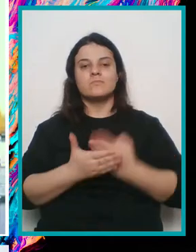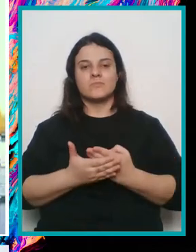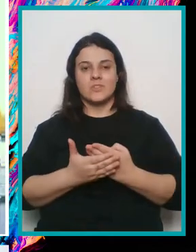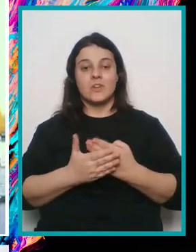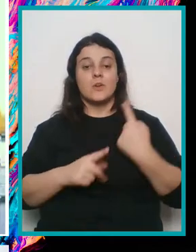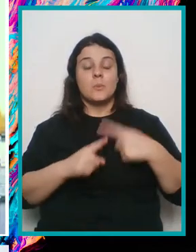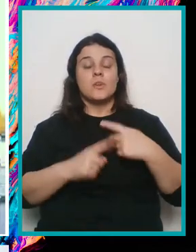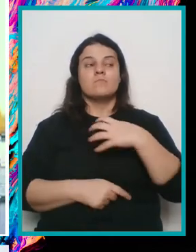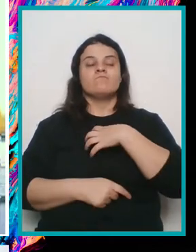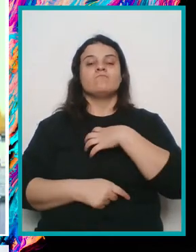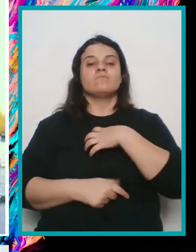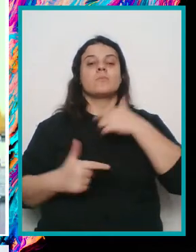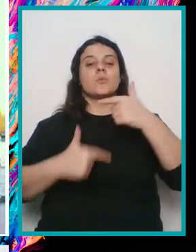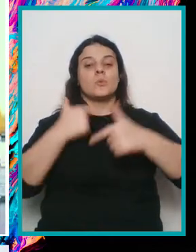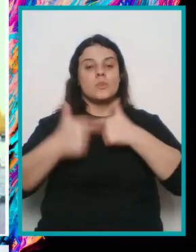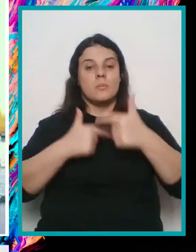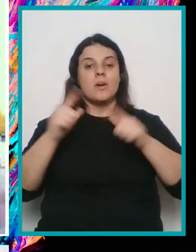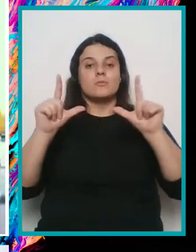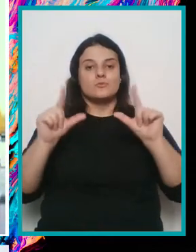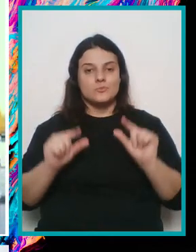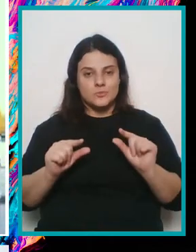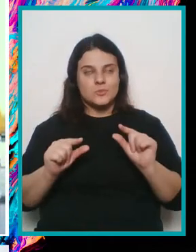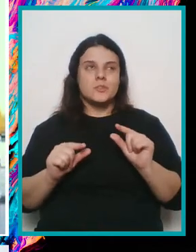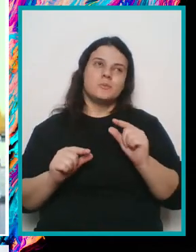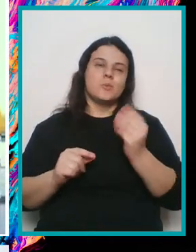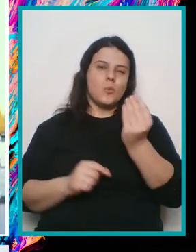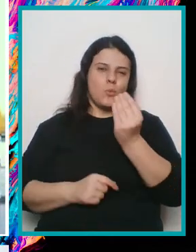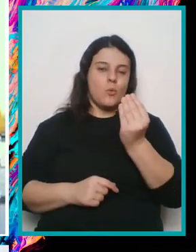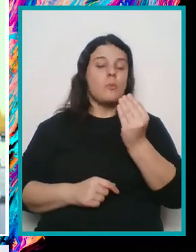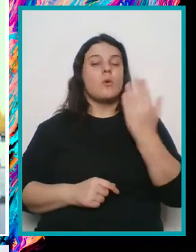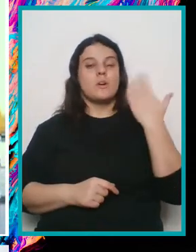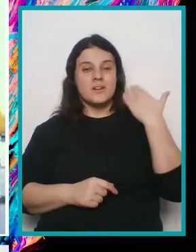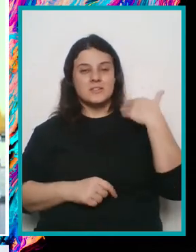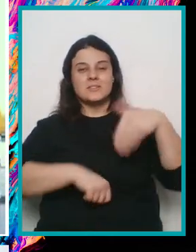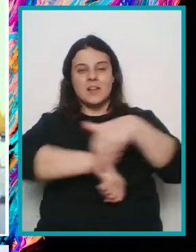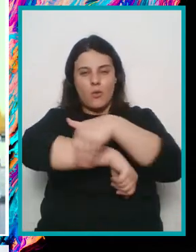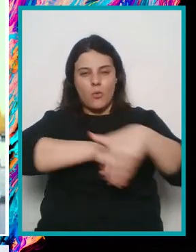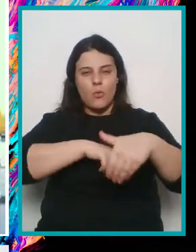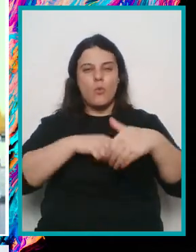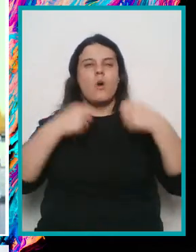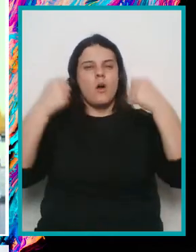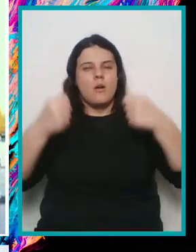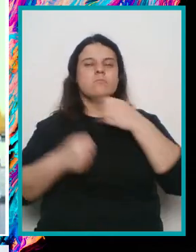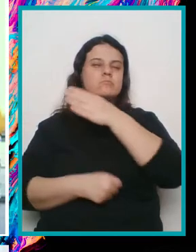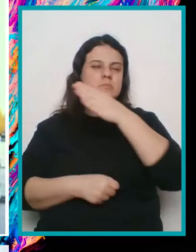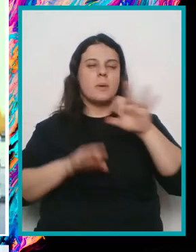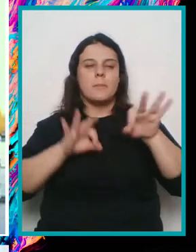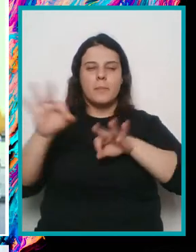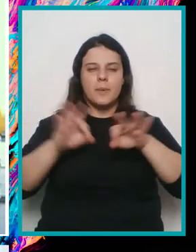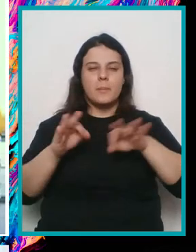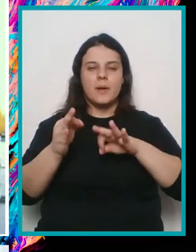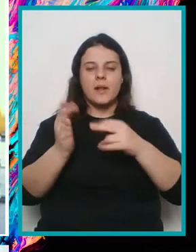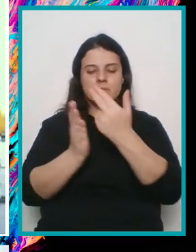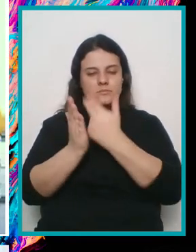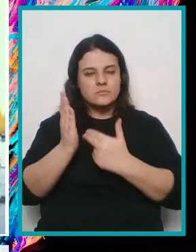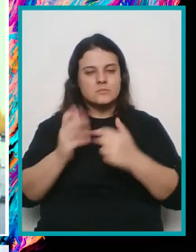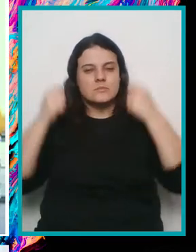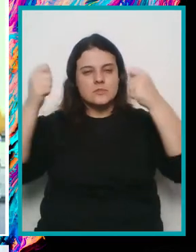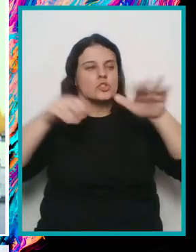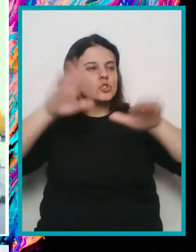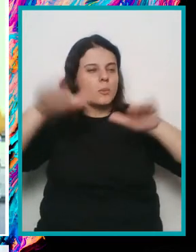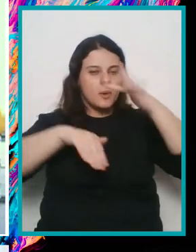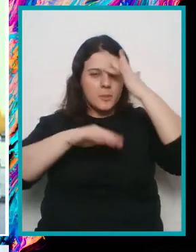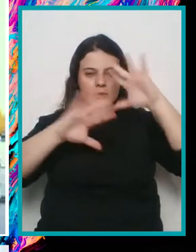mundo, tinha que organizar, tinha que organizar, tipo, documentos, memoriais para ir conversar com tomadores